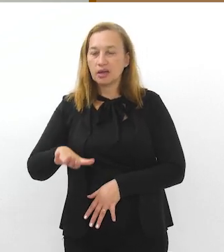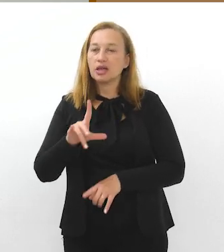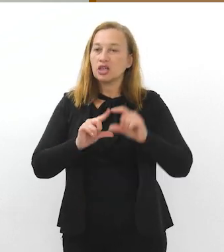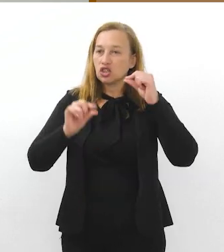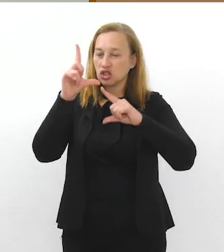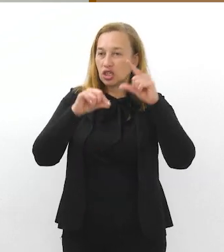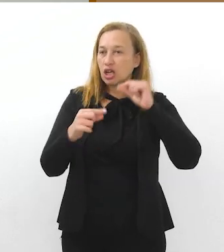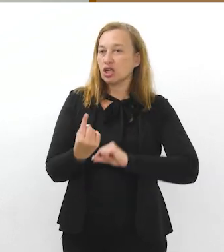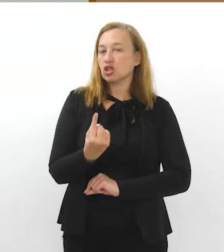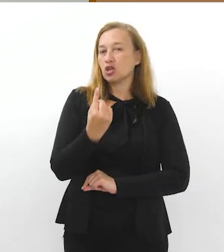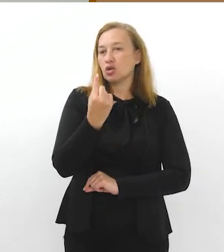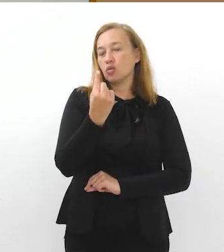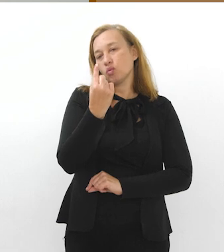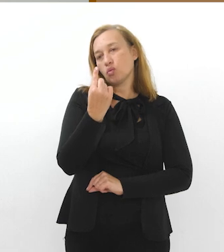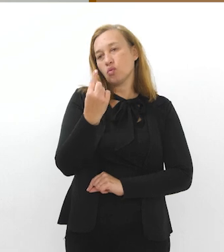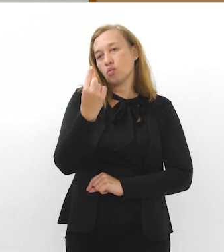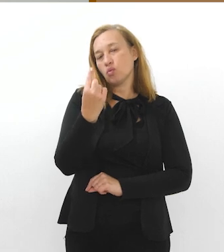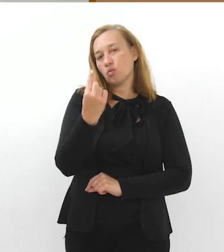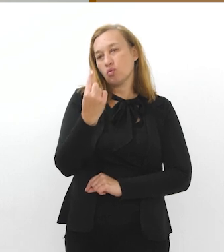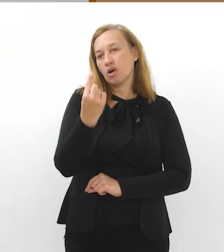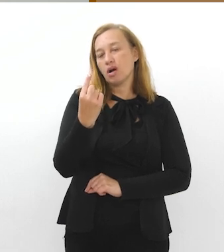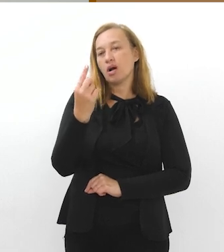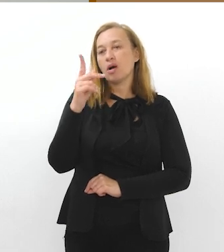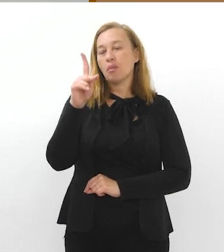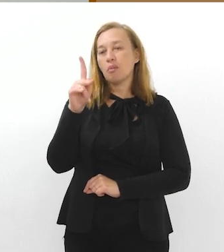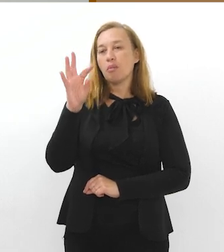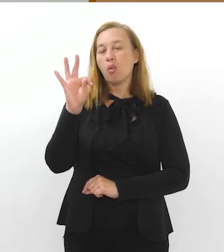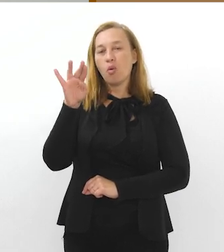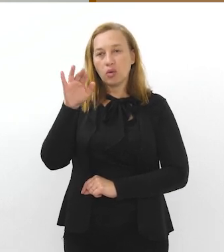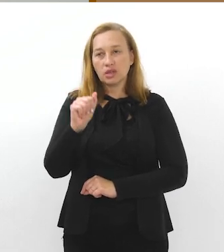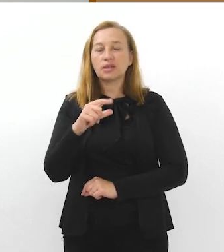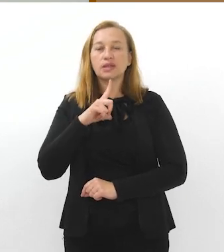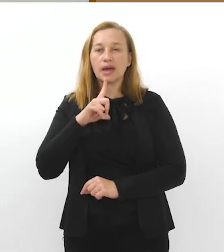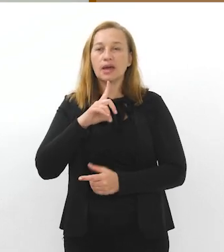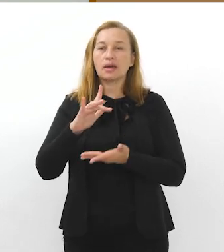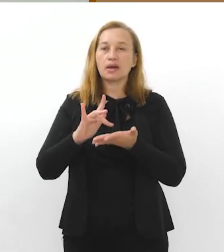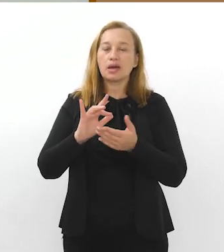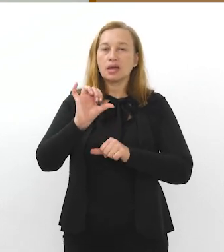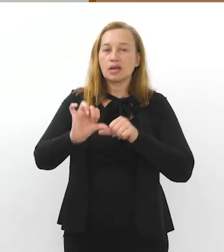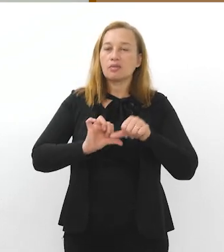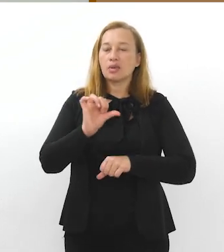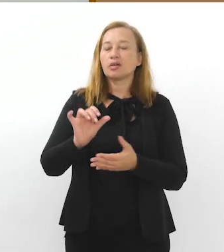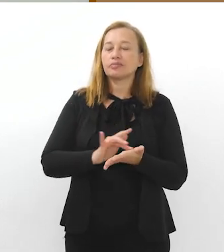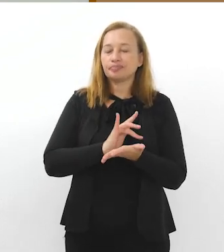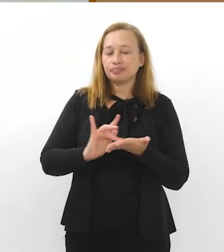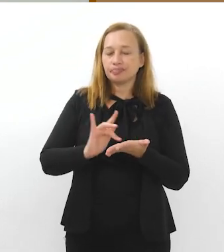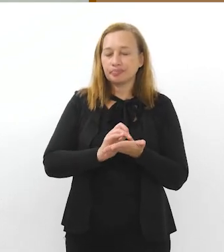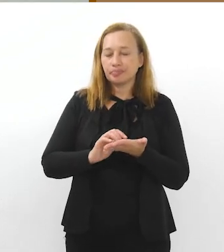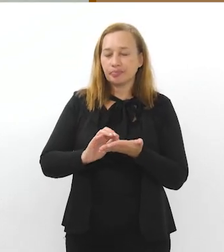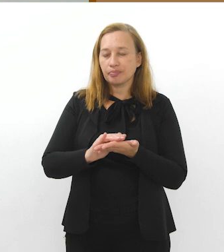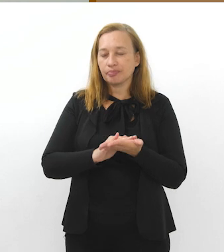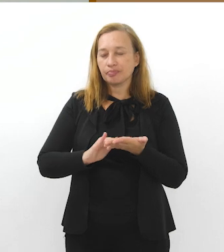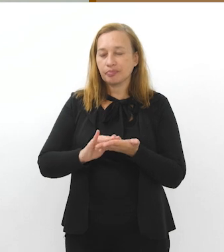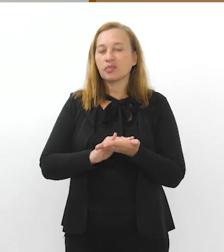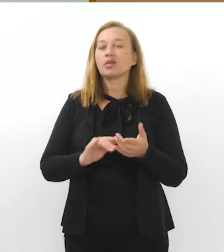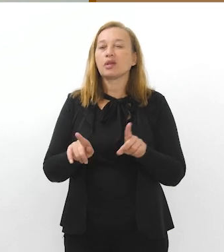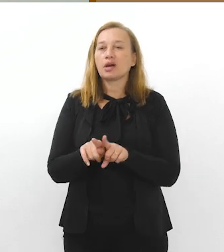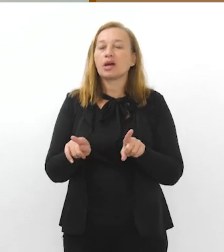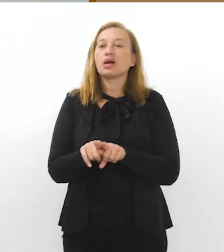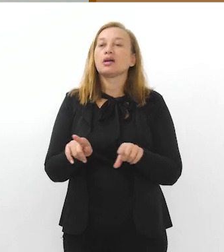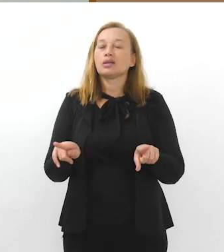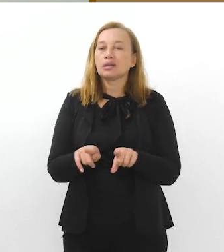a estrela de uma ponta, e ele foi feito em braille também. E